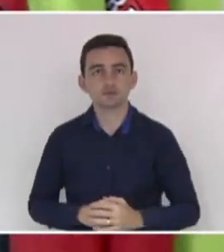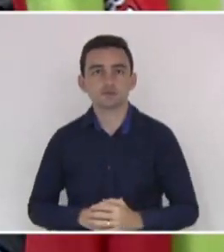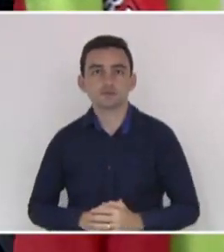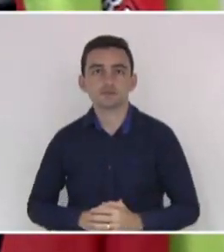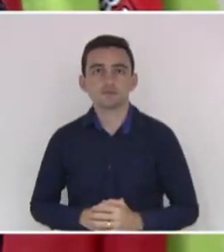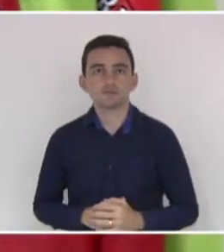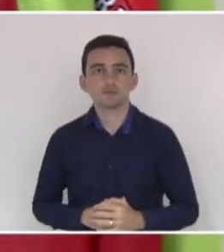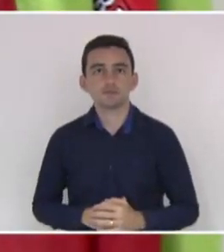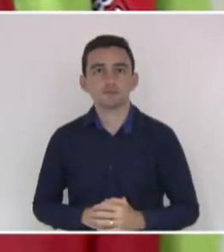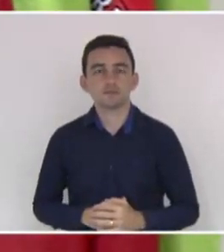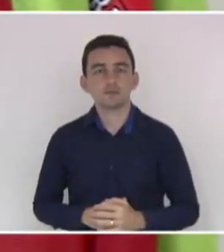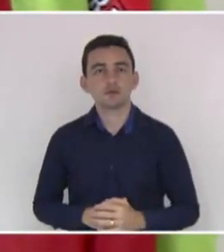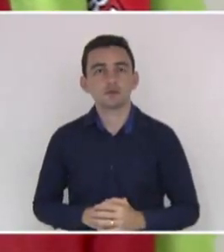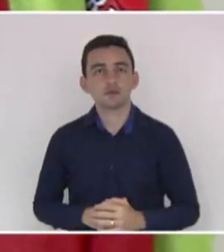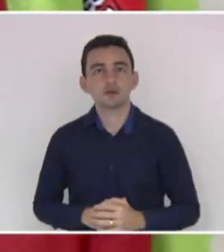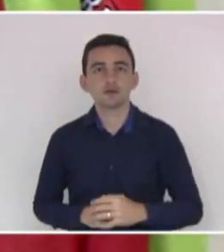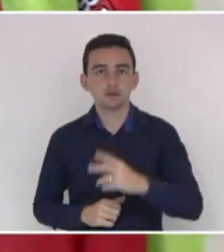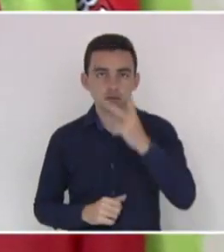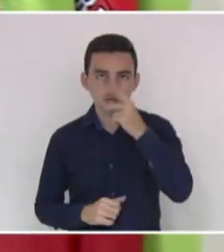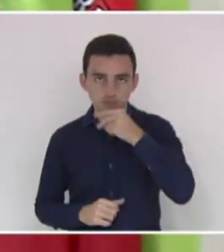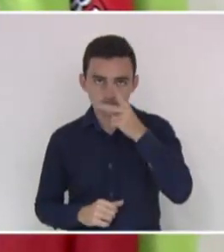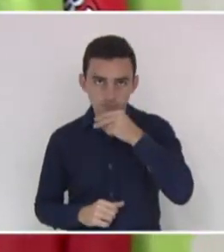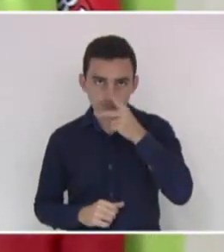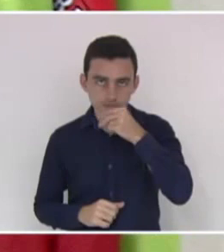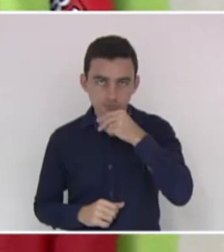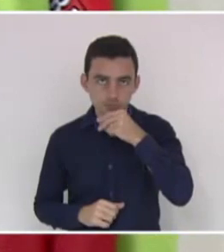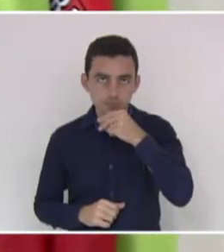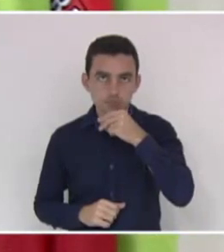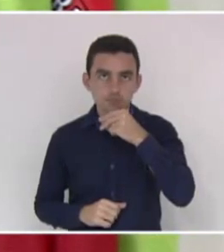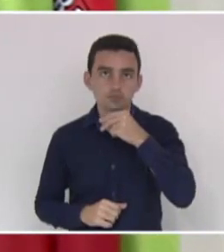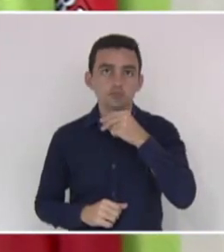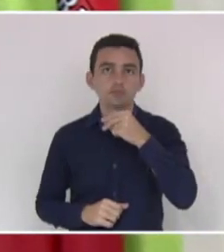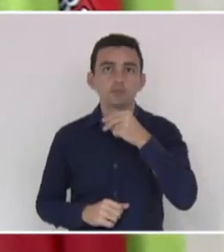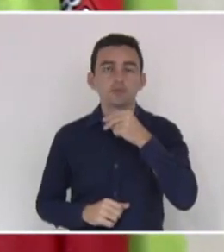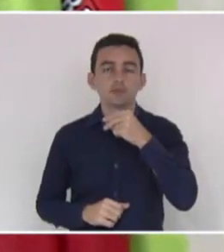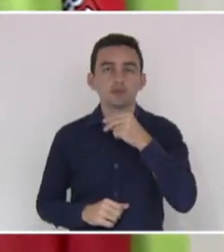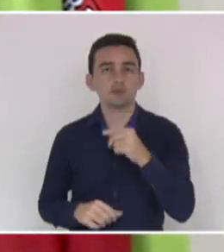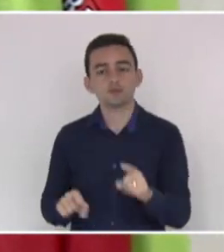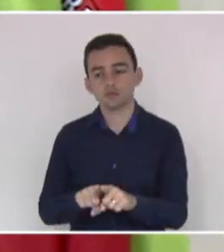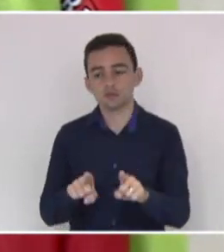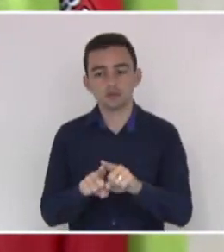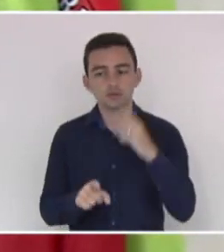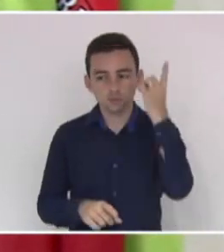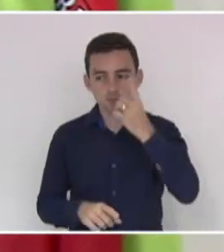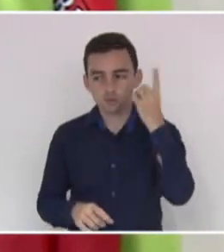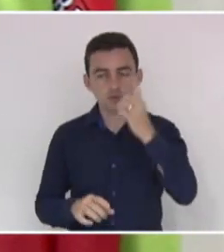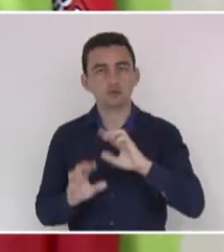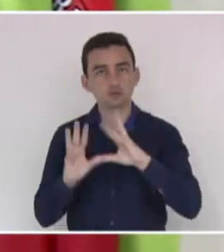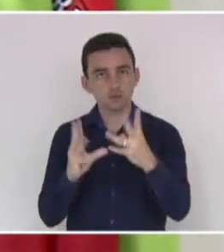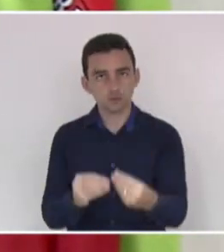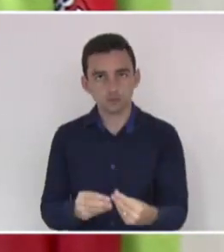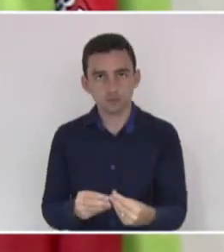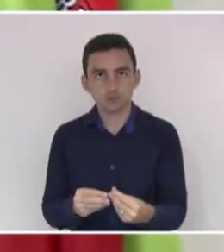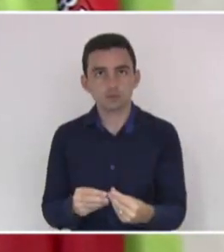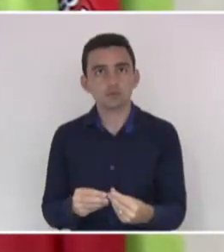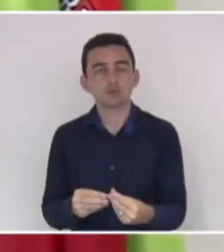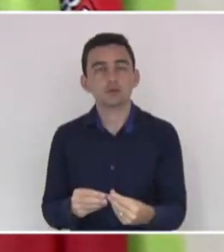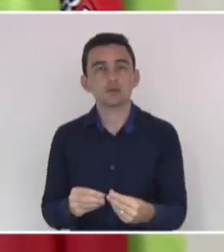presidente Kennedy, demais deputados e também telespectadores da nossa